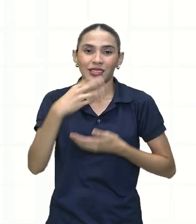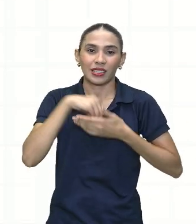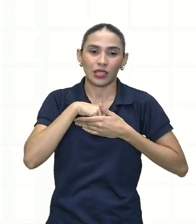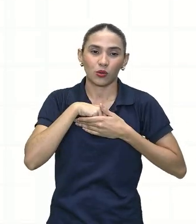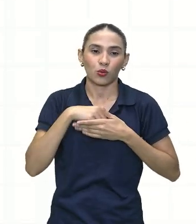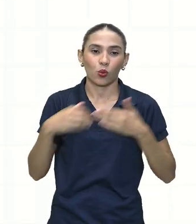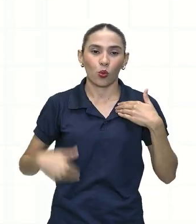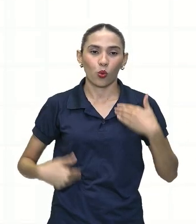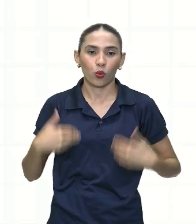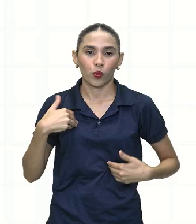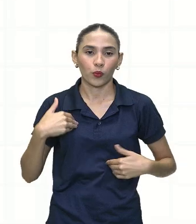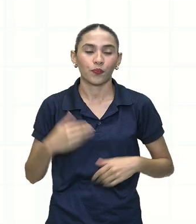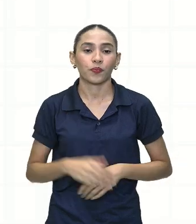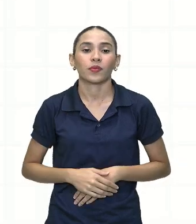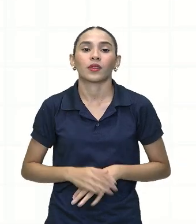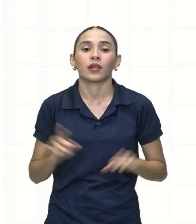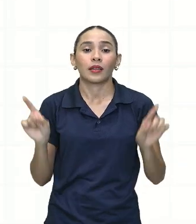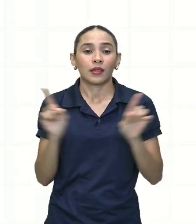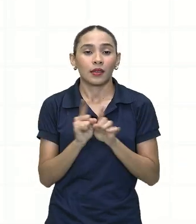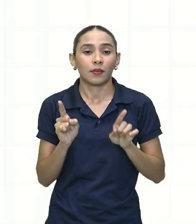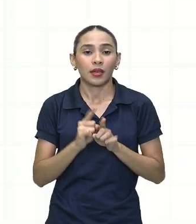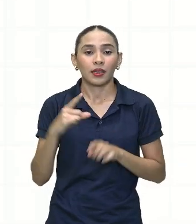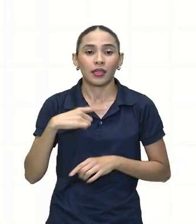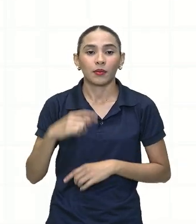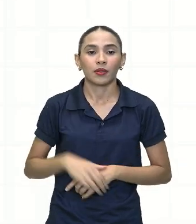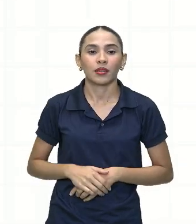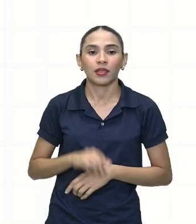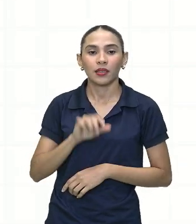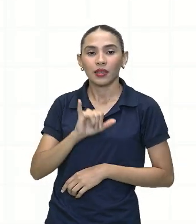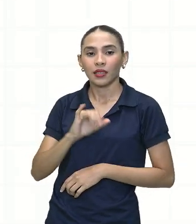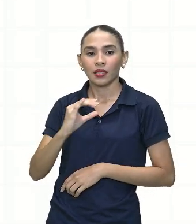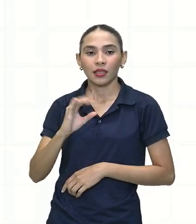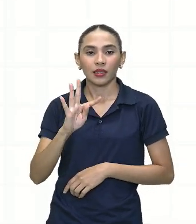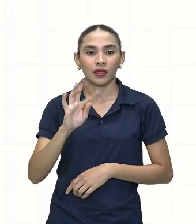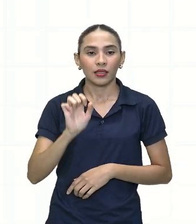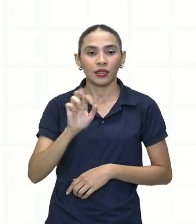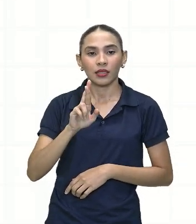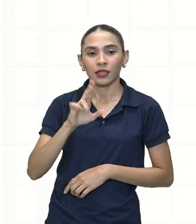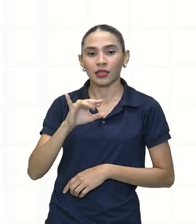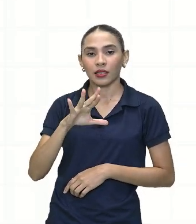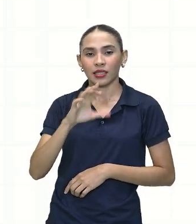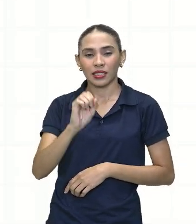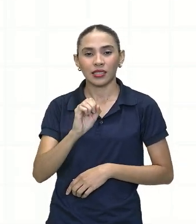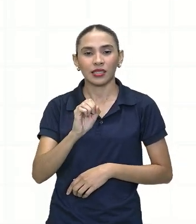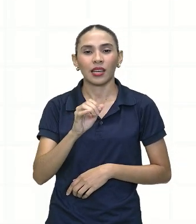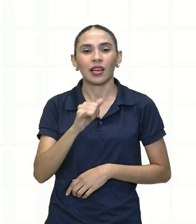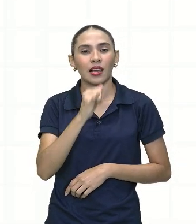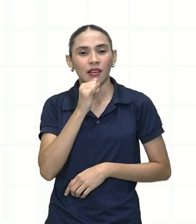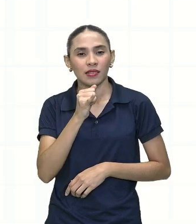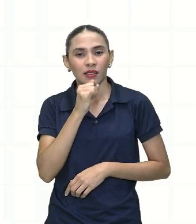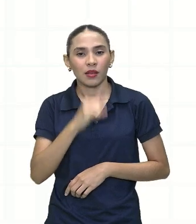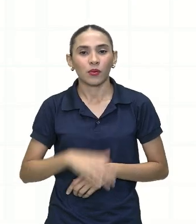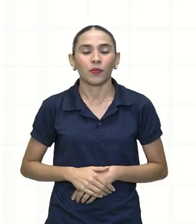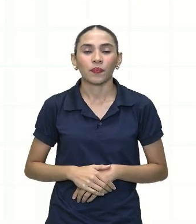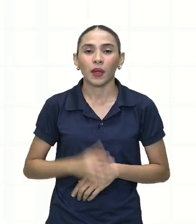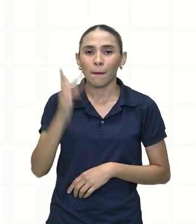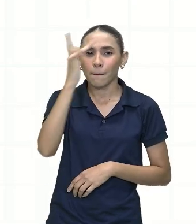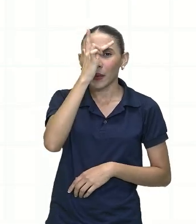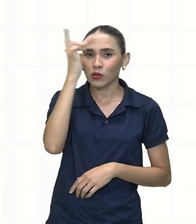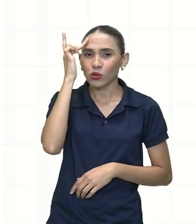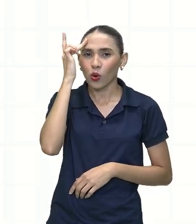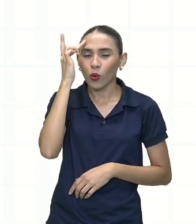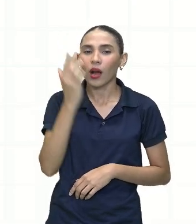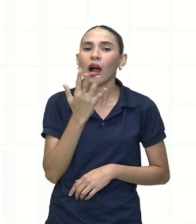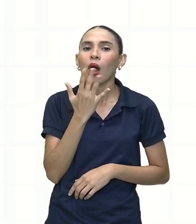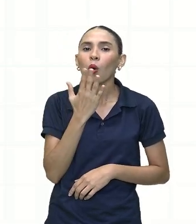E também temos como sintomas a icterícia. Quando a gente fala em icterícia, gente, é quando a pessoa fica